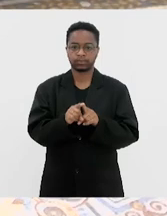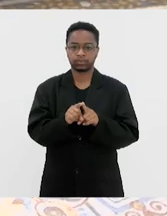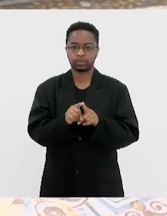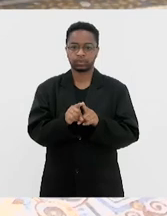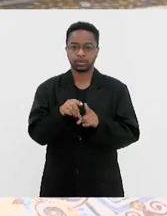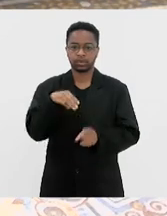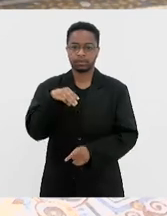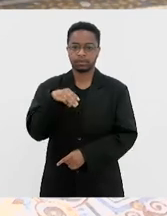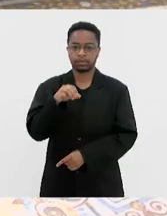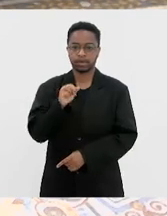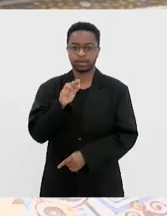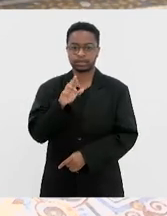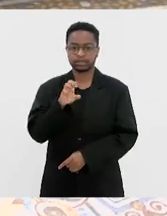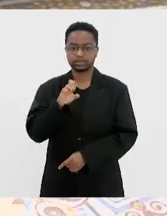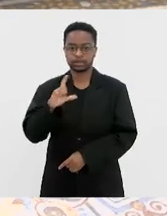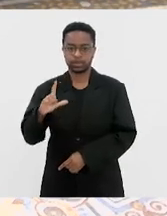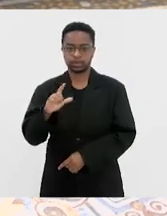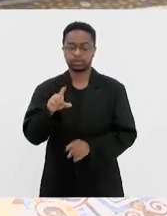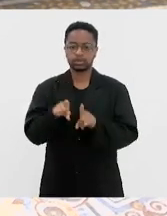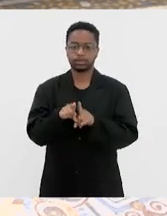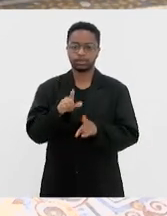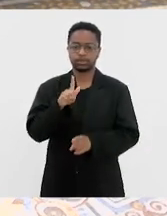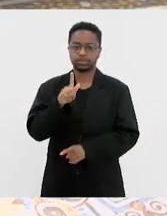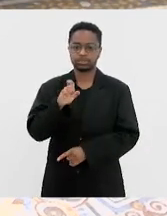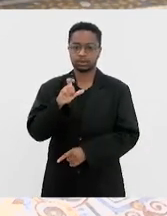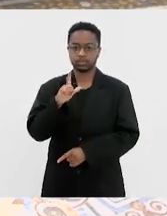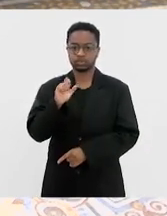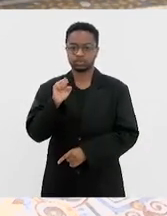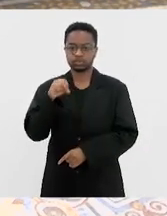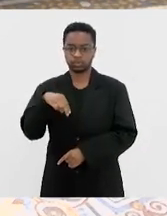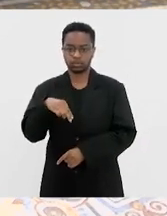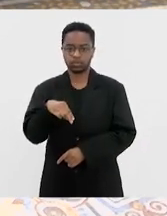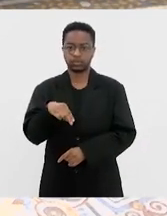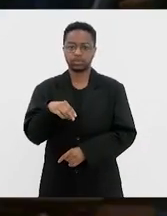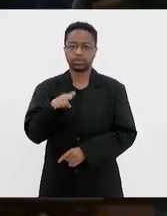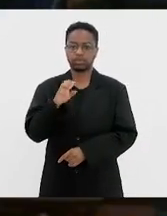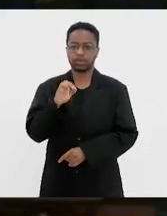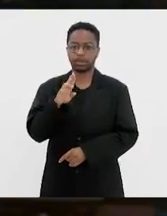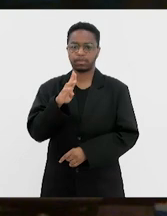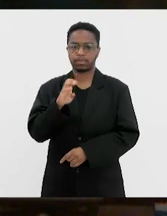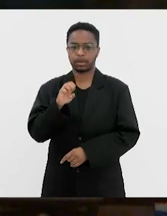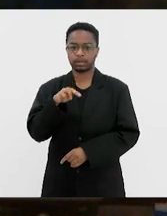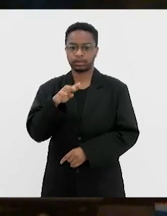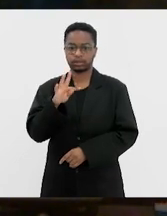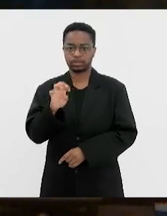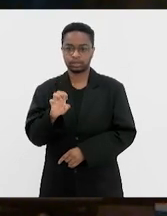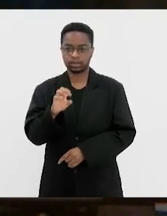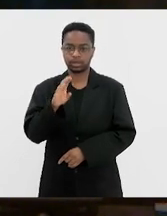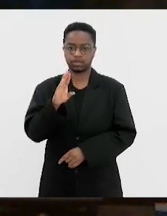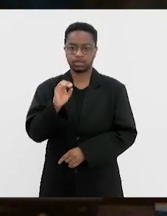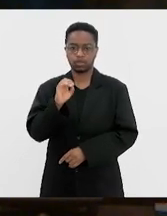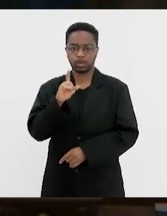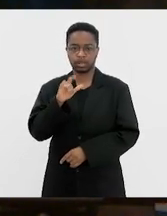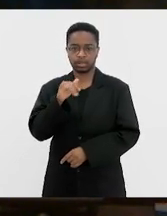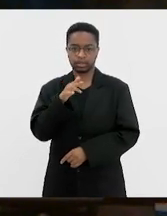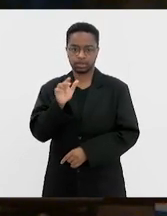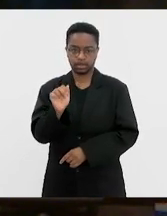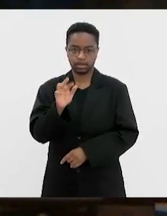Marcel, Gelson Henrique, Talento, Barbante, Bolinha, Rangel,